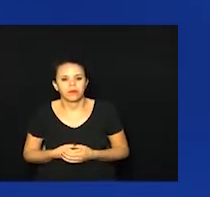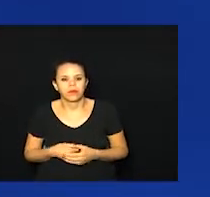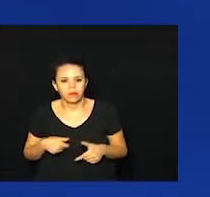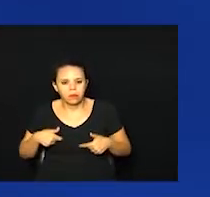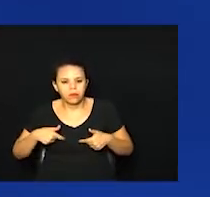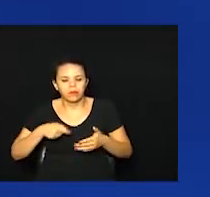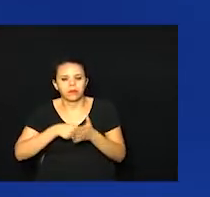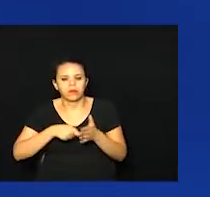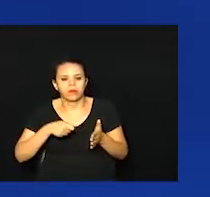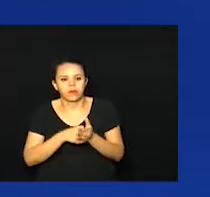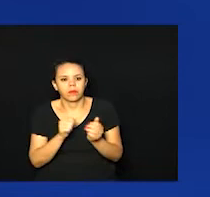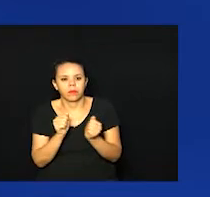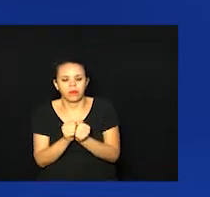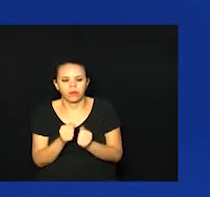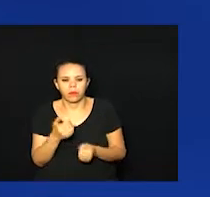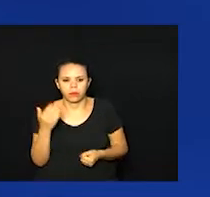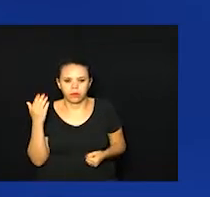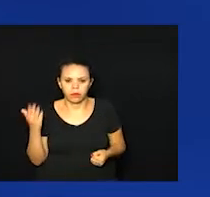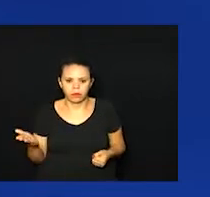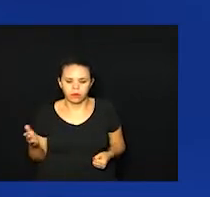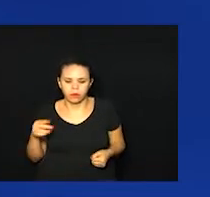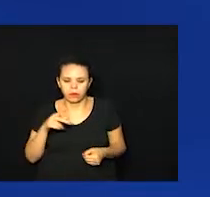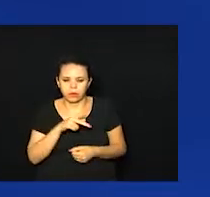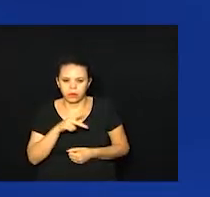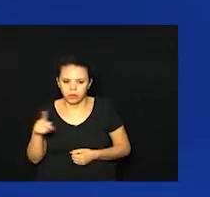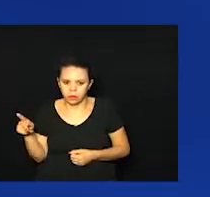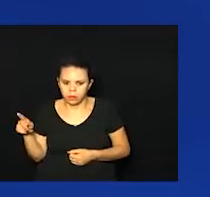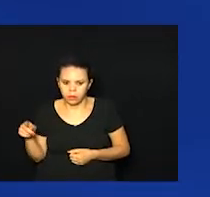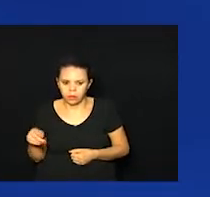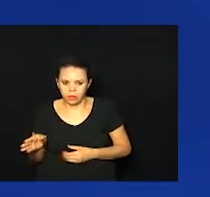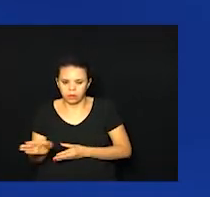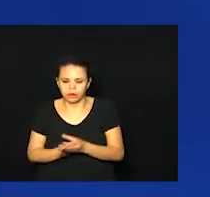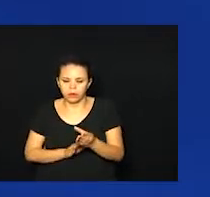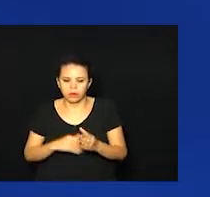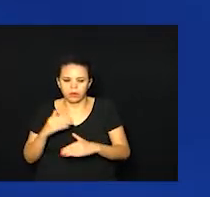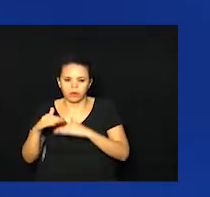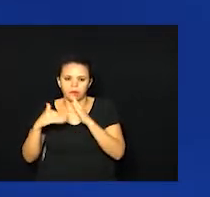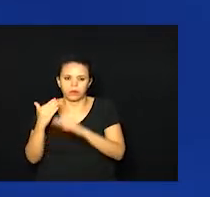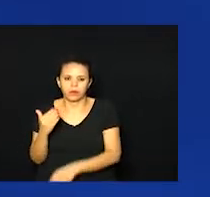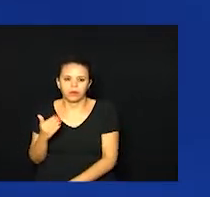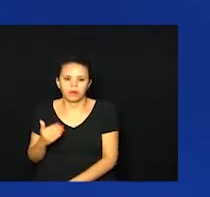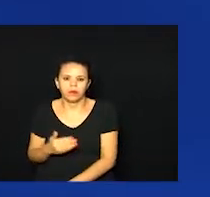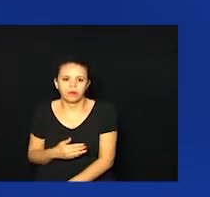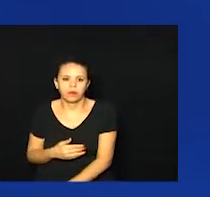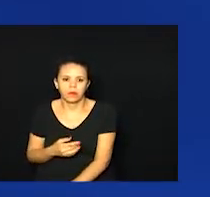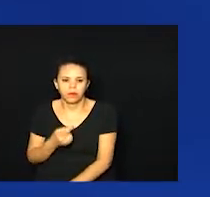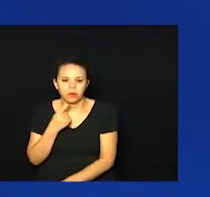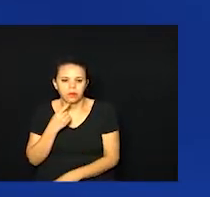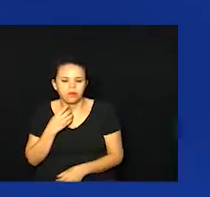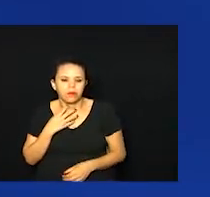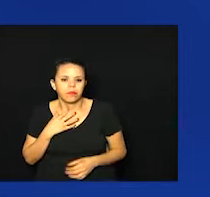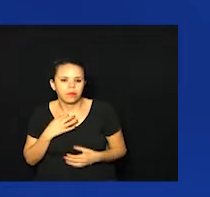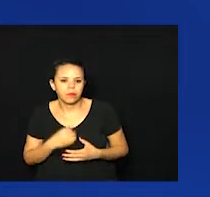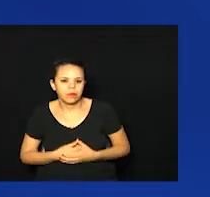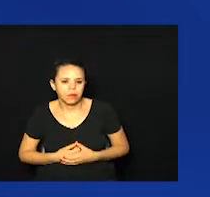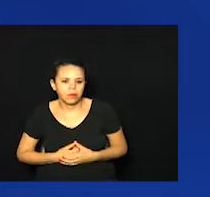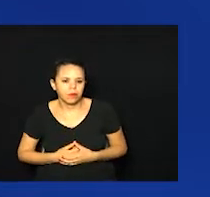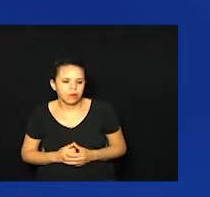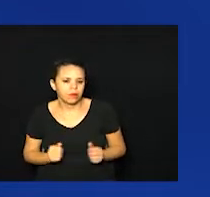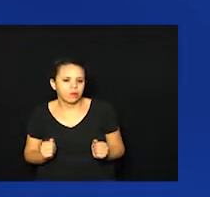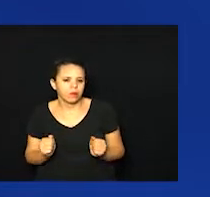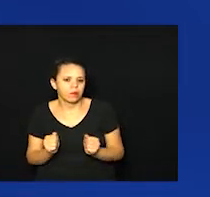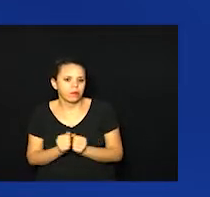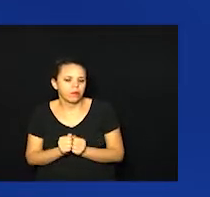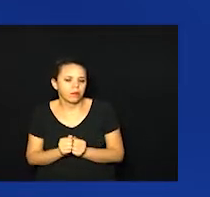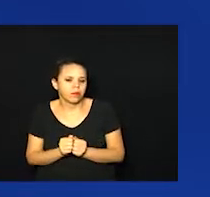buscar, junto a você, que é o presidente do Conselho de Desenvolvimento da Região Metropolitana de Campinas, juntamente